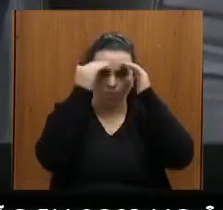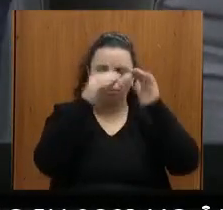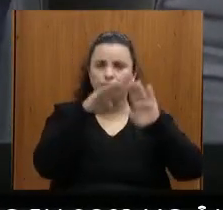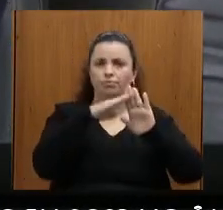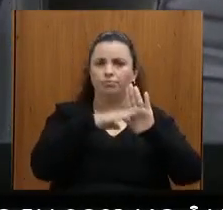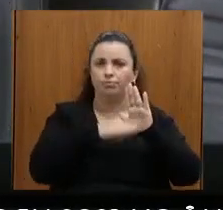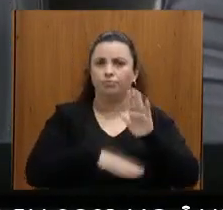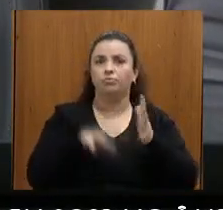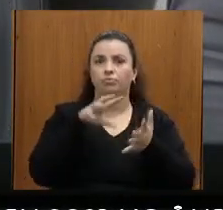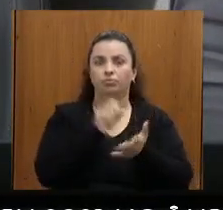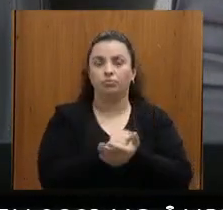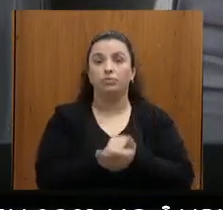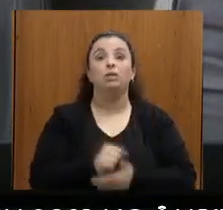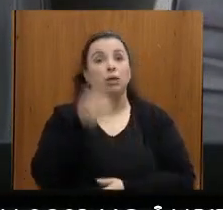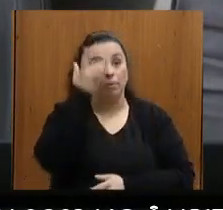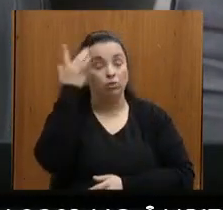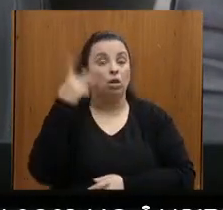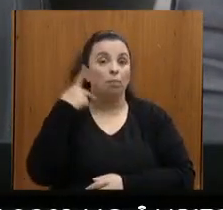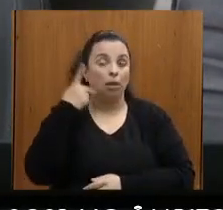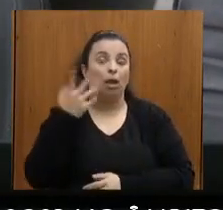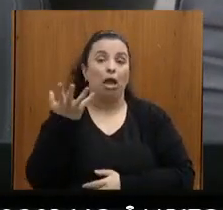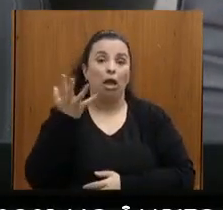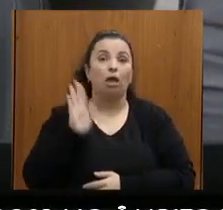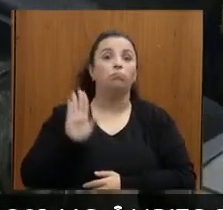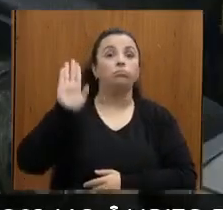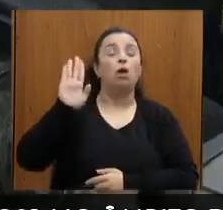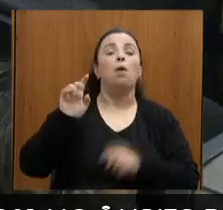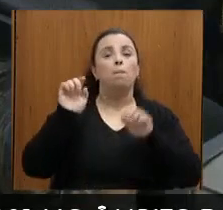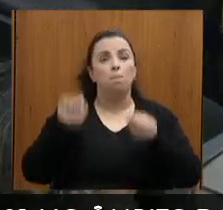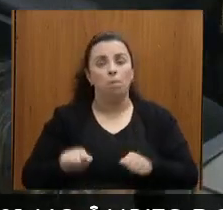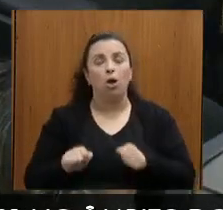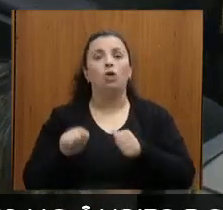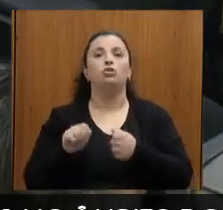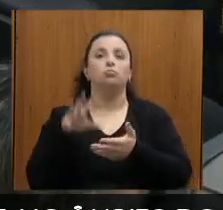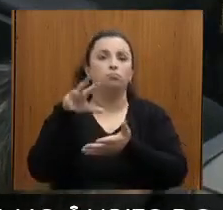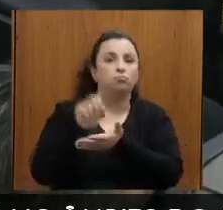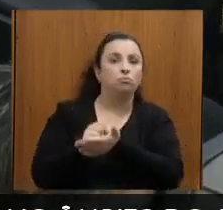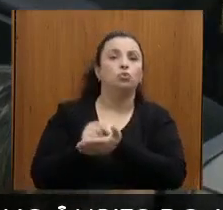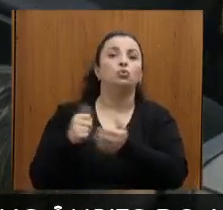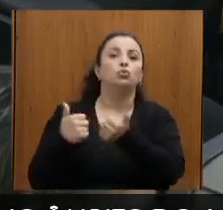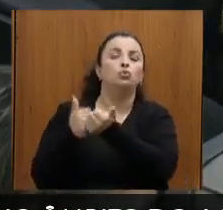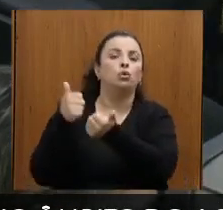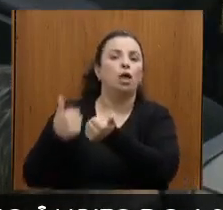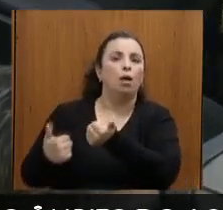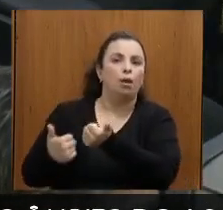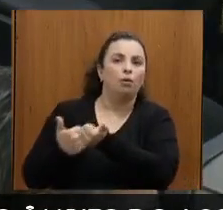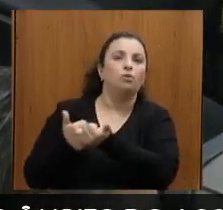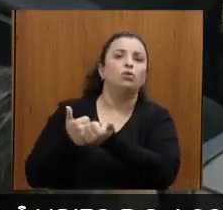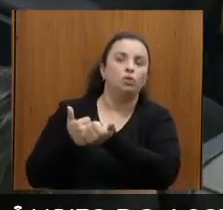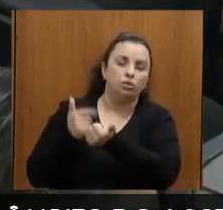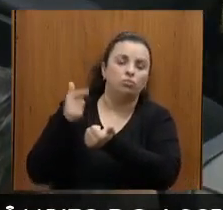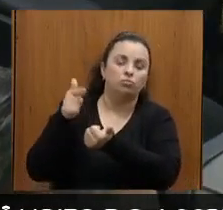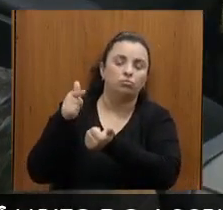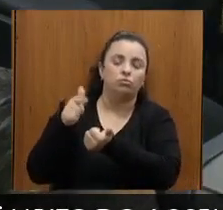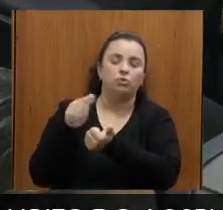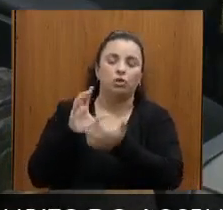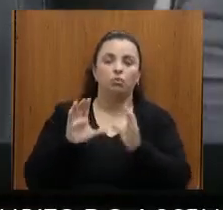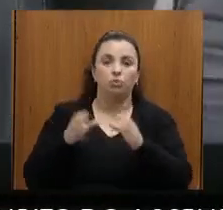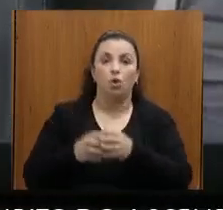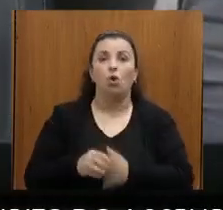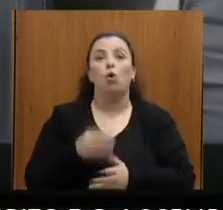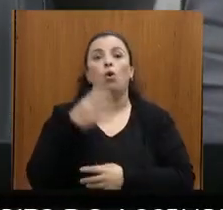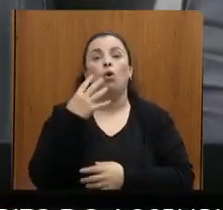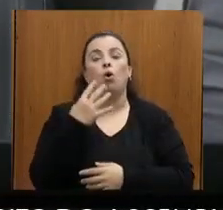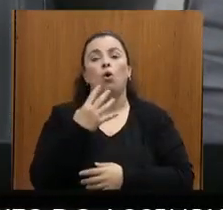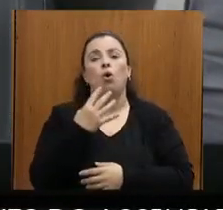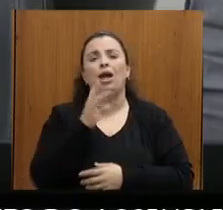o uso da palavra podem se inscrever pessoalmente junto à assessoria da comissão. 4. Cada deputado poderá